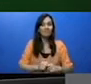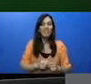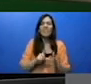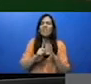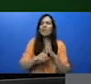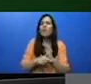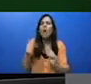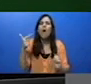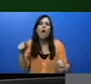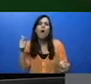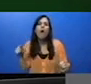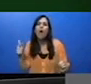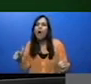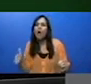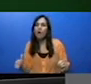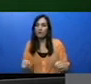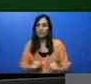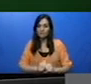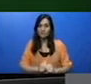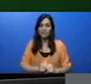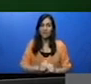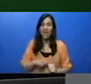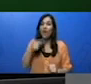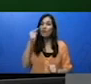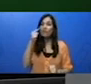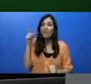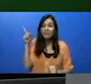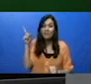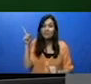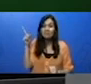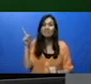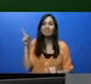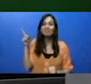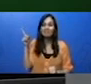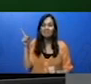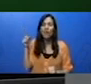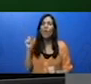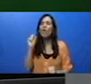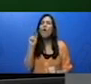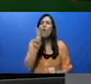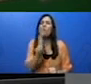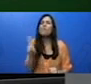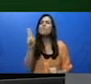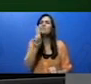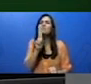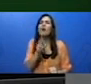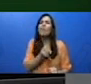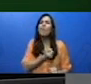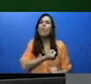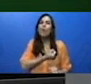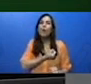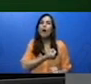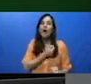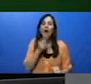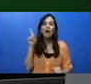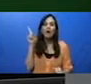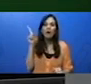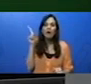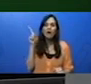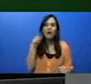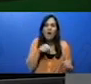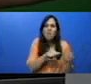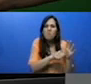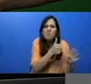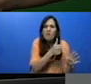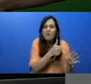repetições e combinações. Veja algumas situações nas quais usamos números. Olha esse primeiro aqui, ó, é bem